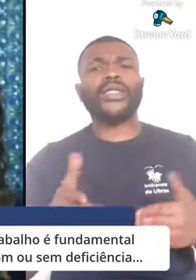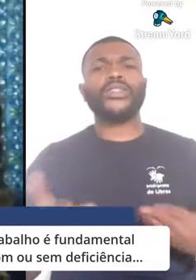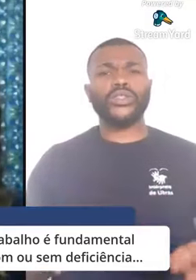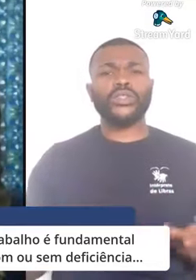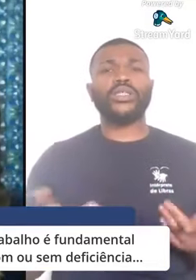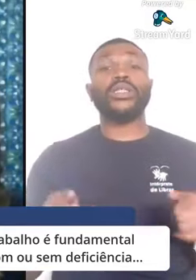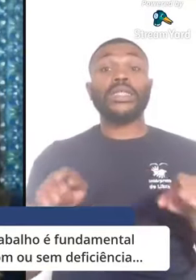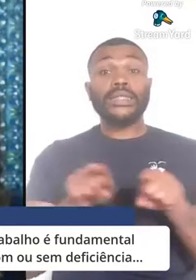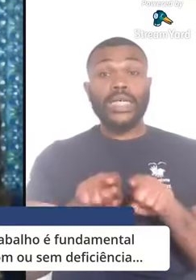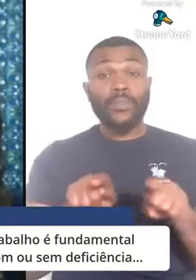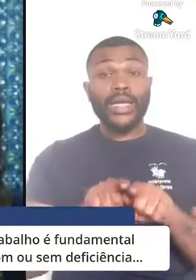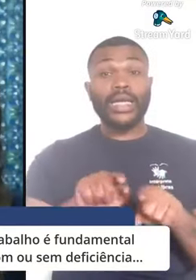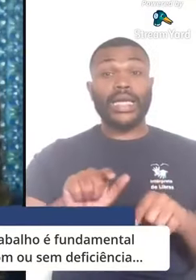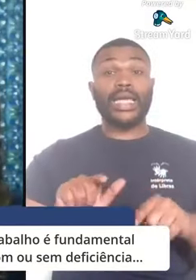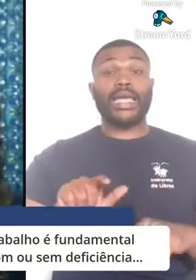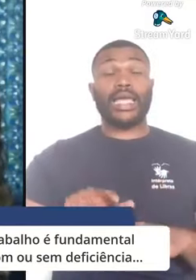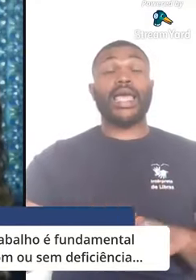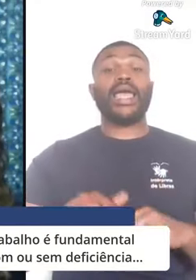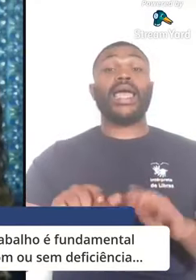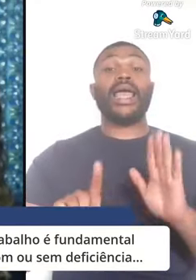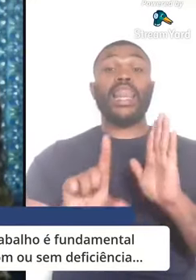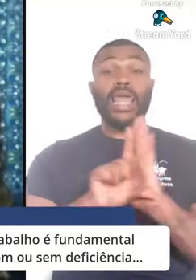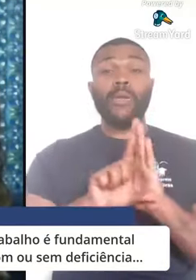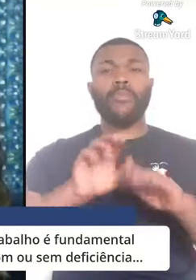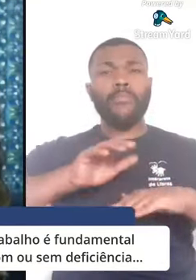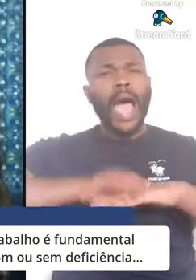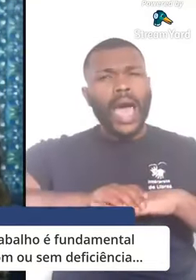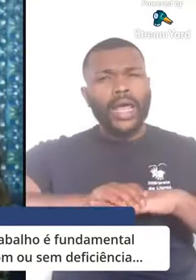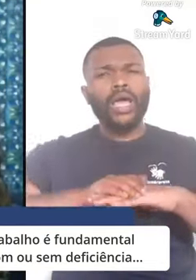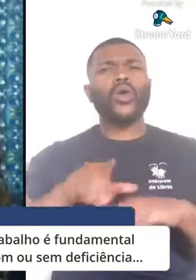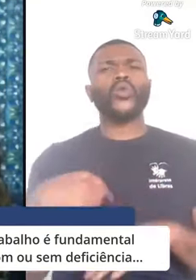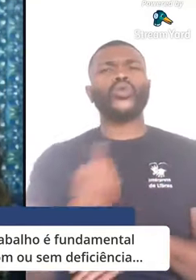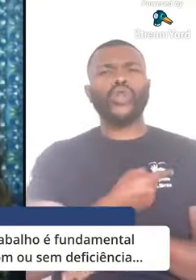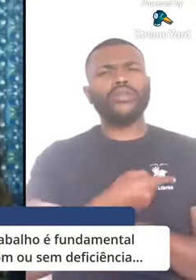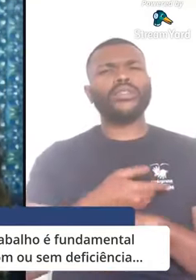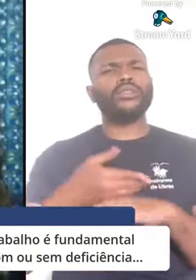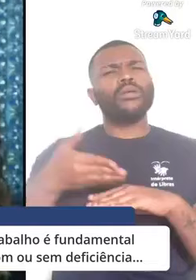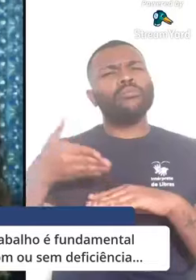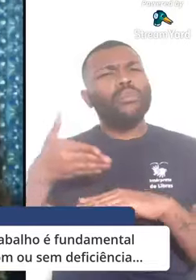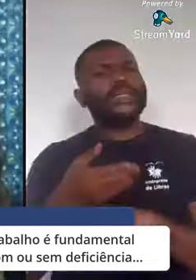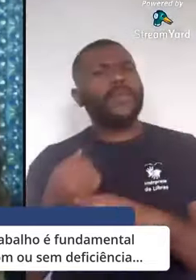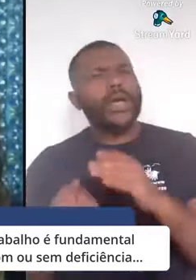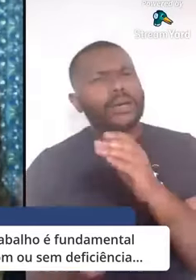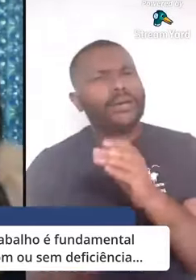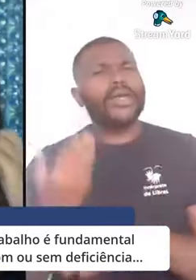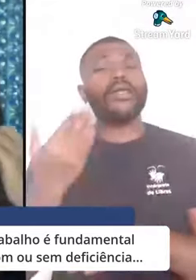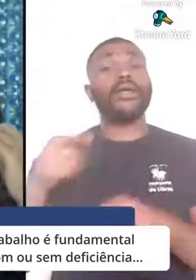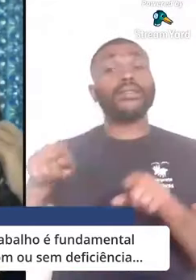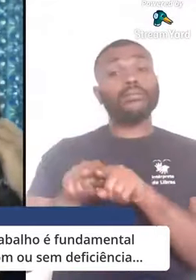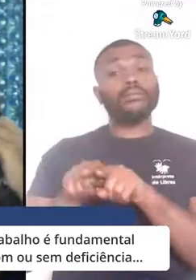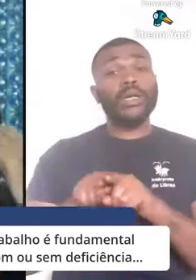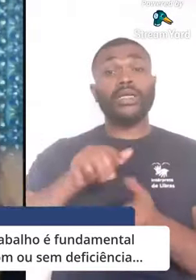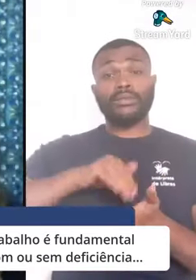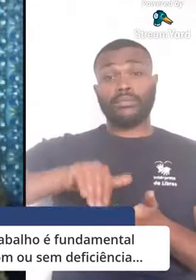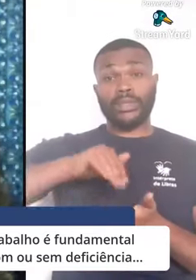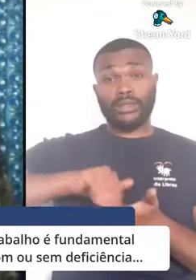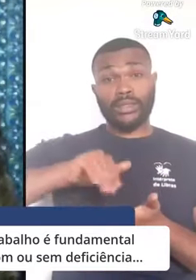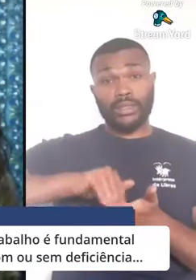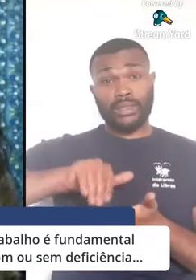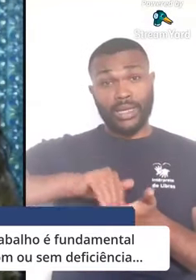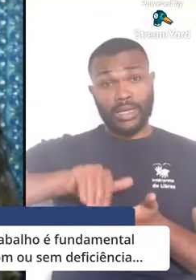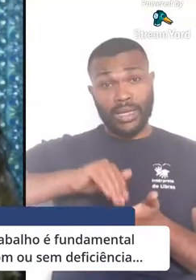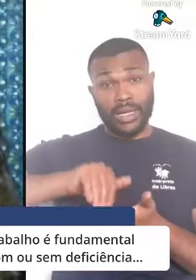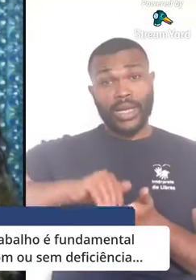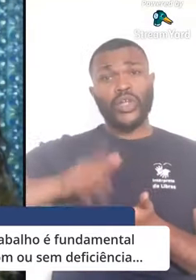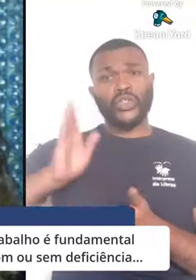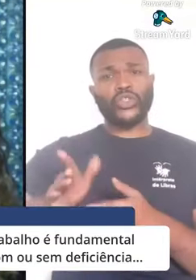lei brasileira de inclusão, a gente participou de todo o processo, né? Desde a concepção, a gente estava aí na secretaria ainda quando esse projeto de